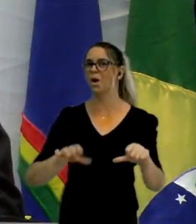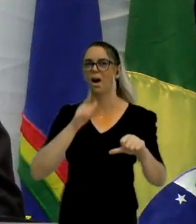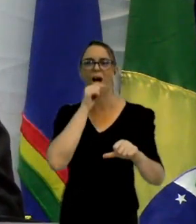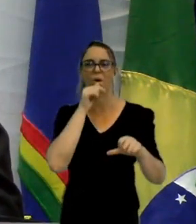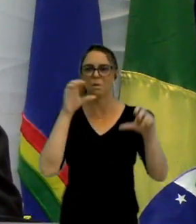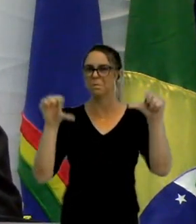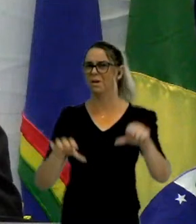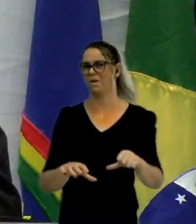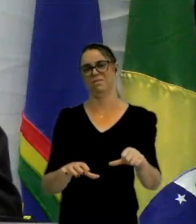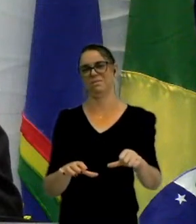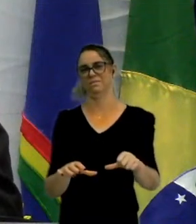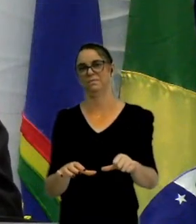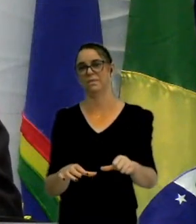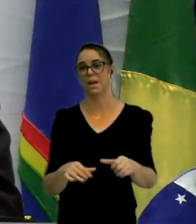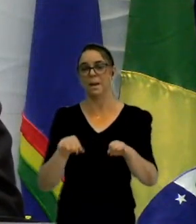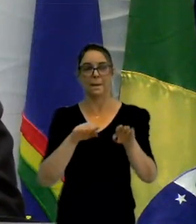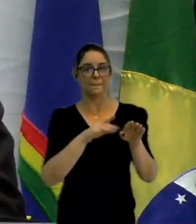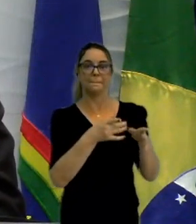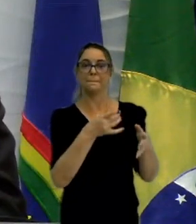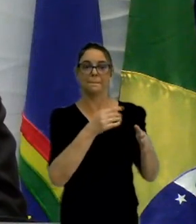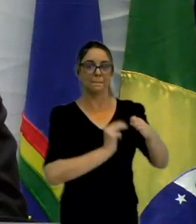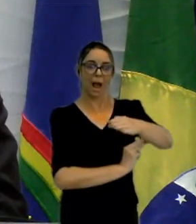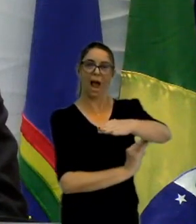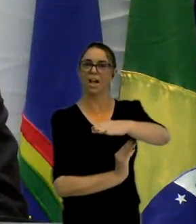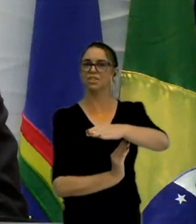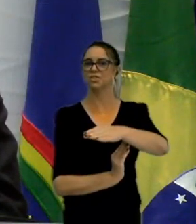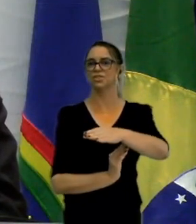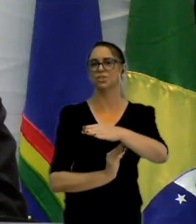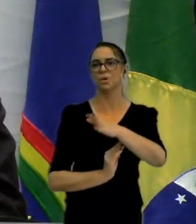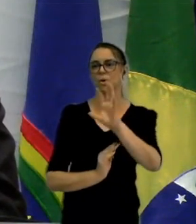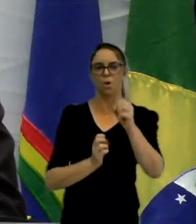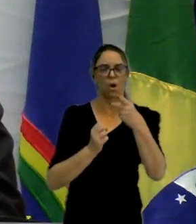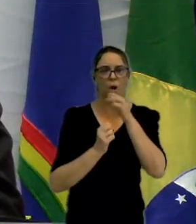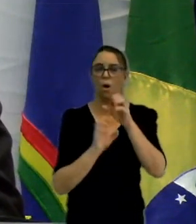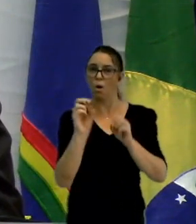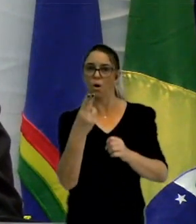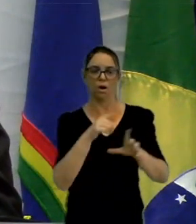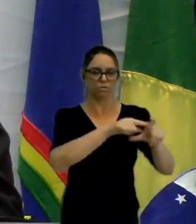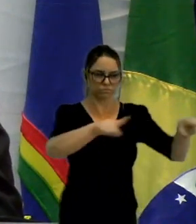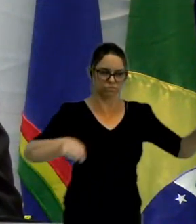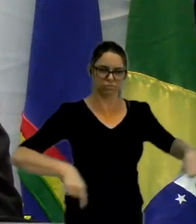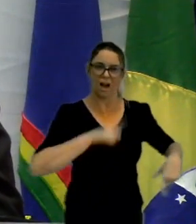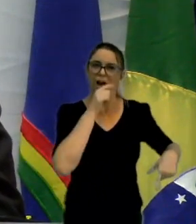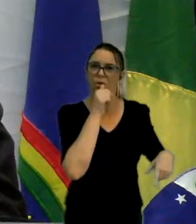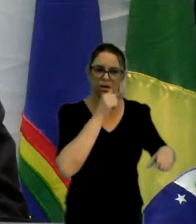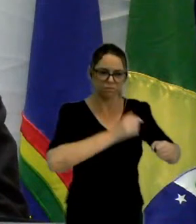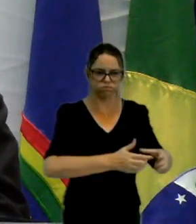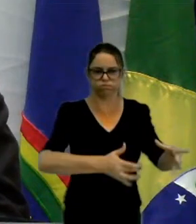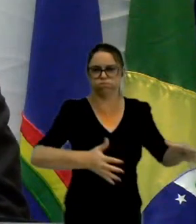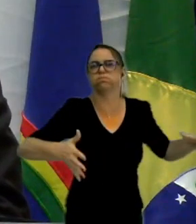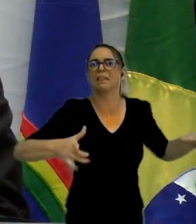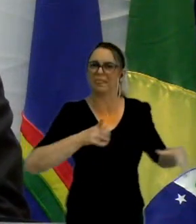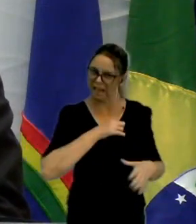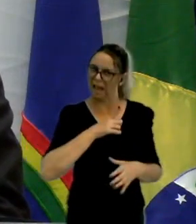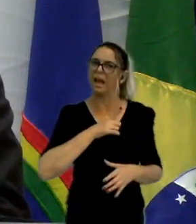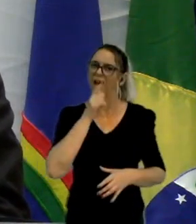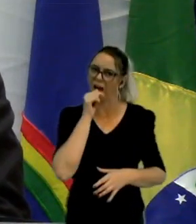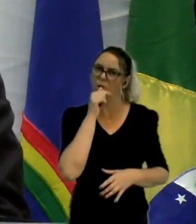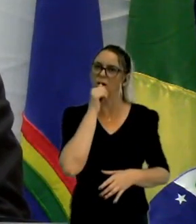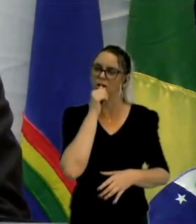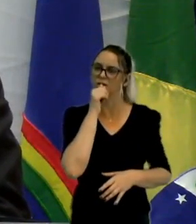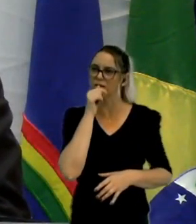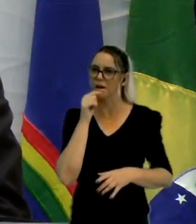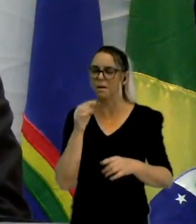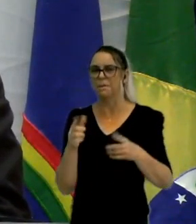fato. As barragens, os mananciais que fornecem água para São Bento estão todas cheias. Em detrimento